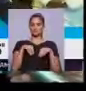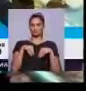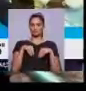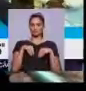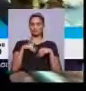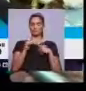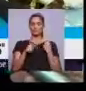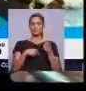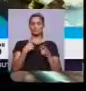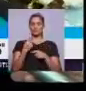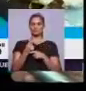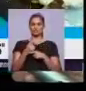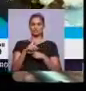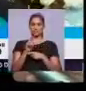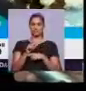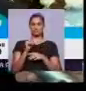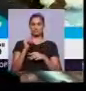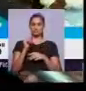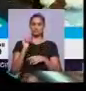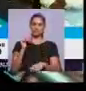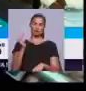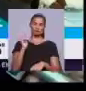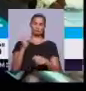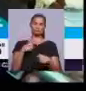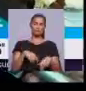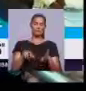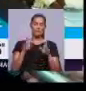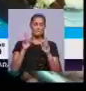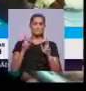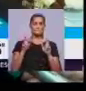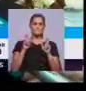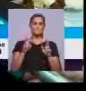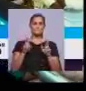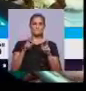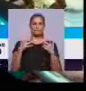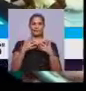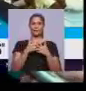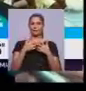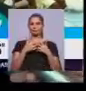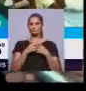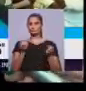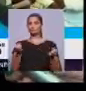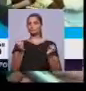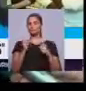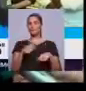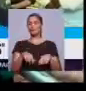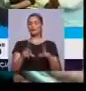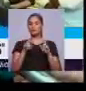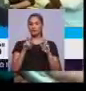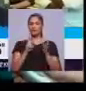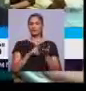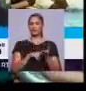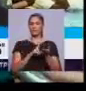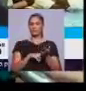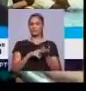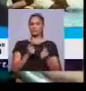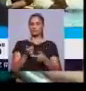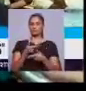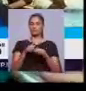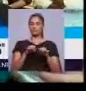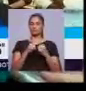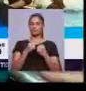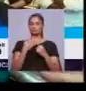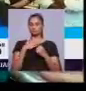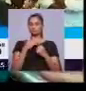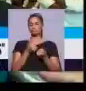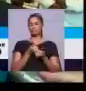e depois naquilo que são os outros anos Espera já não haja guerra Espero que a realidade económica e social